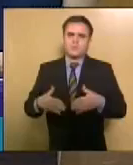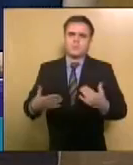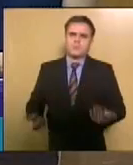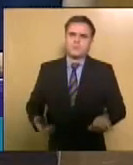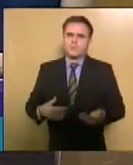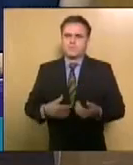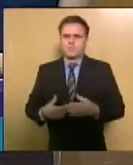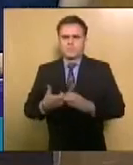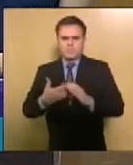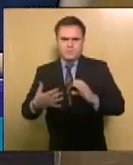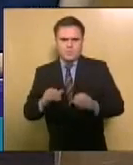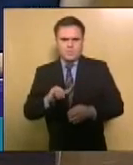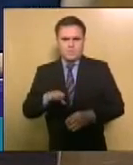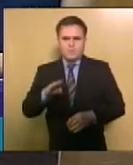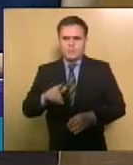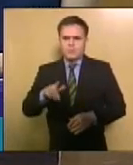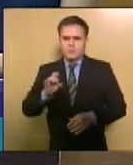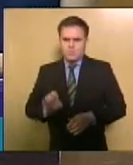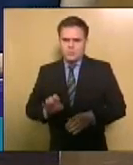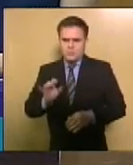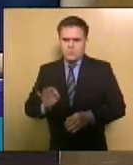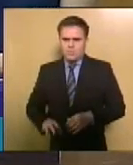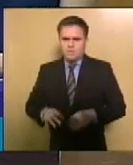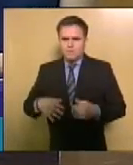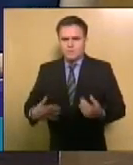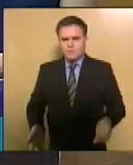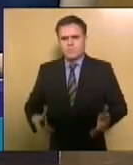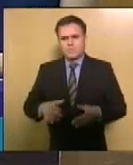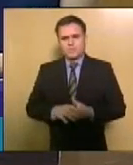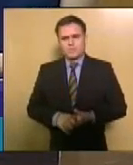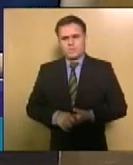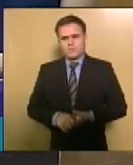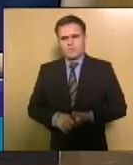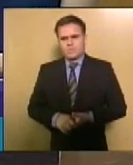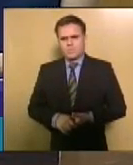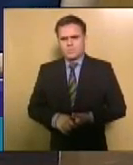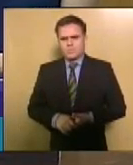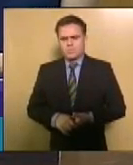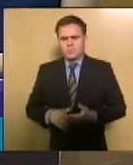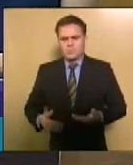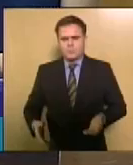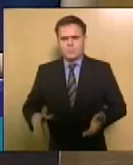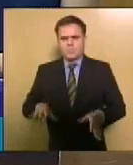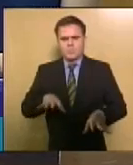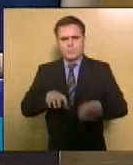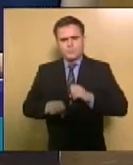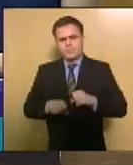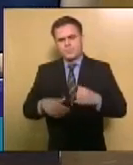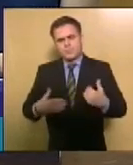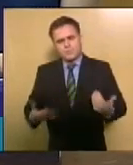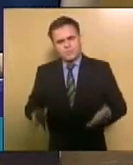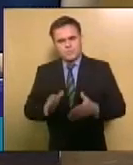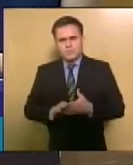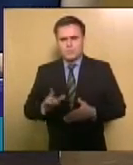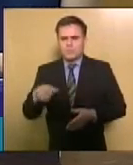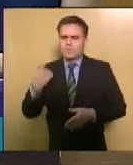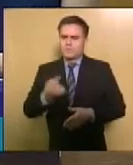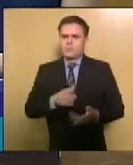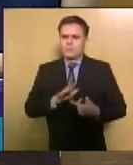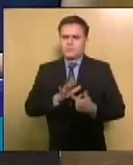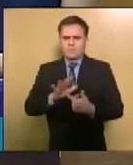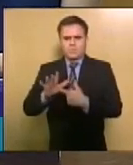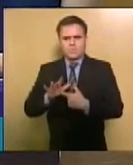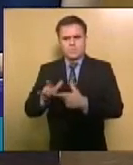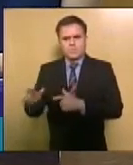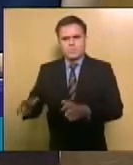classificação do bge negro Pardo né por aí vai escolaridade né e pegamos também o bairro de